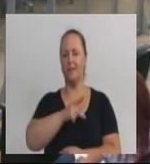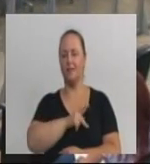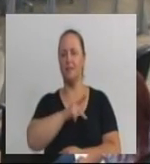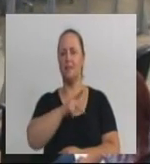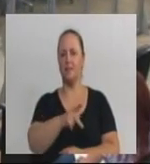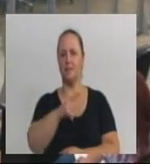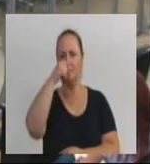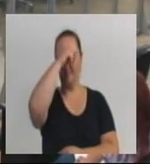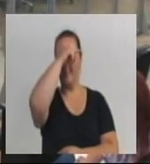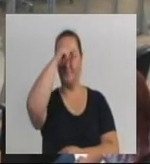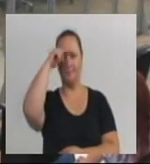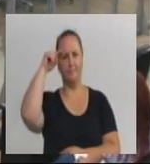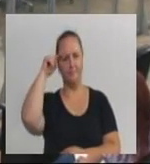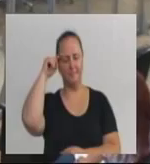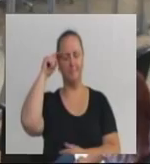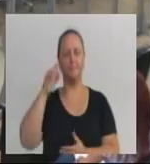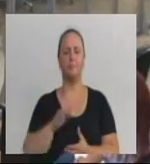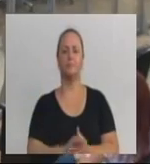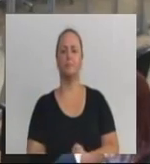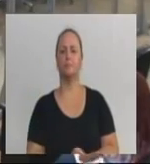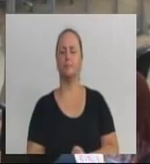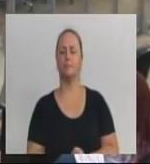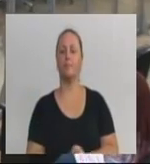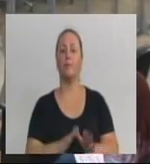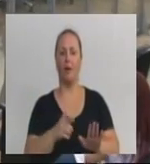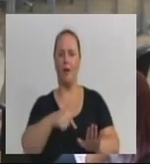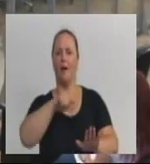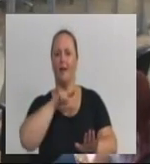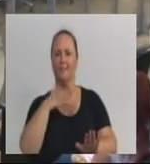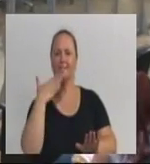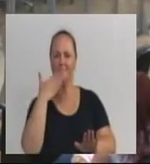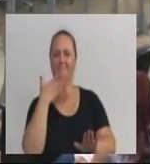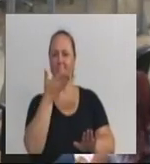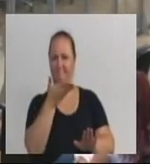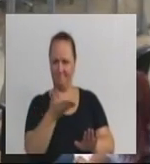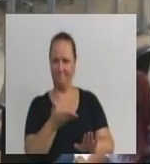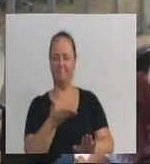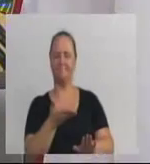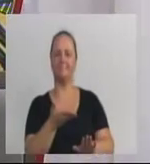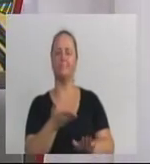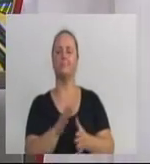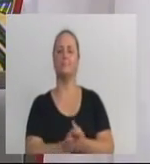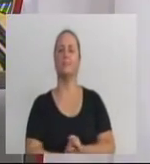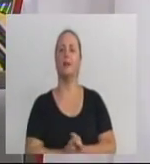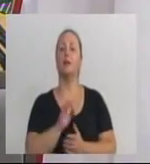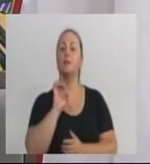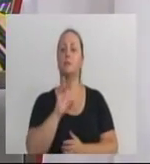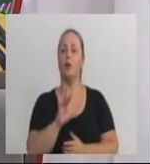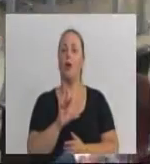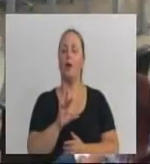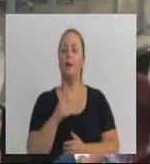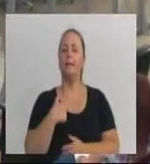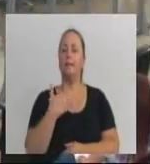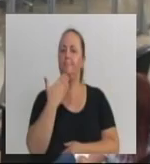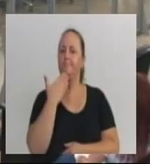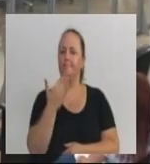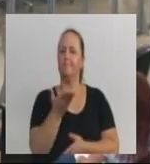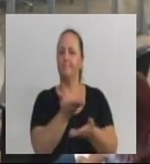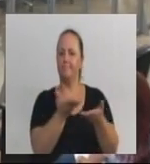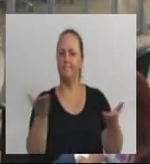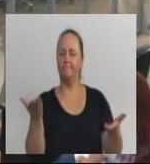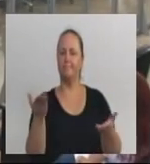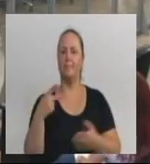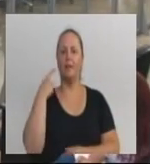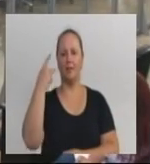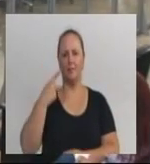vice-presidente desta casa, vereador Marcos da Rosa. Antes do início da fala do vereador Marcos da Rosa, quero solicitar aos senhores vereadores que, por queda